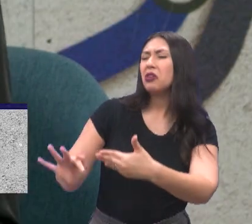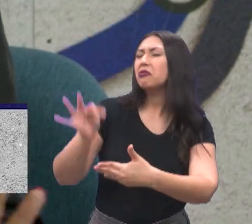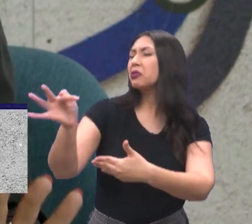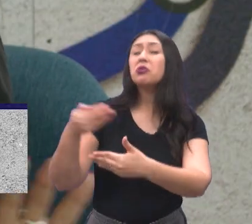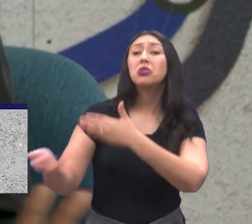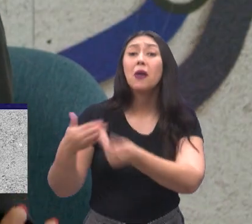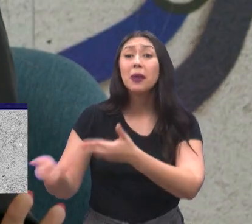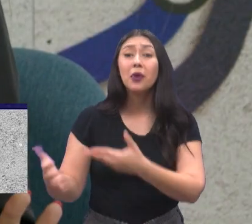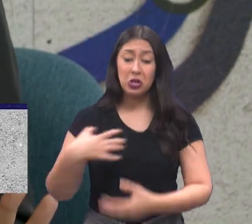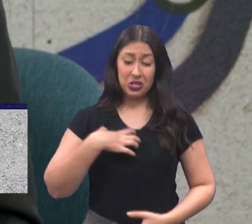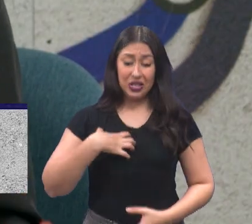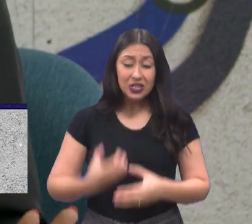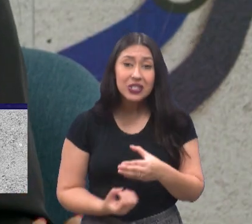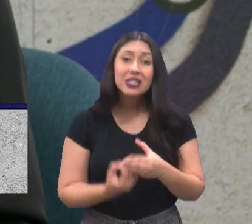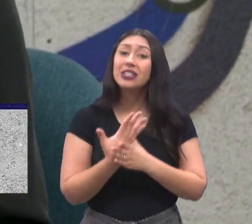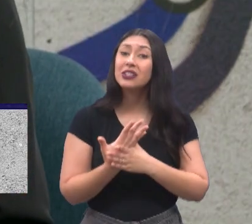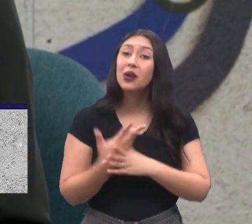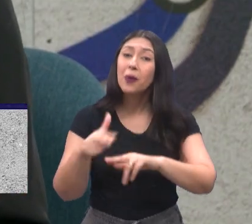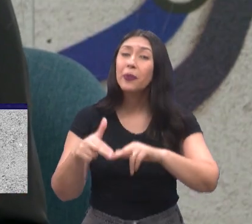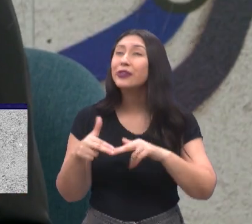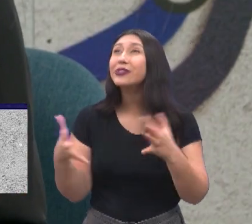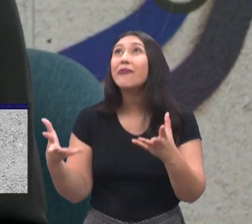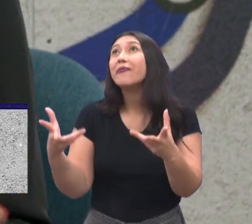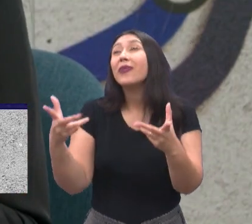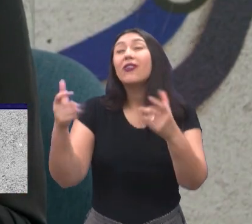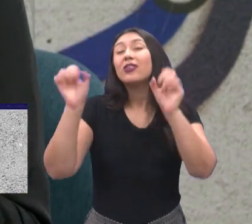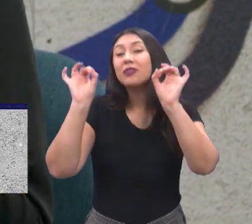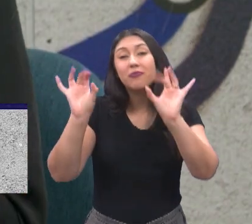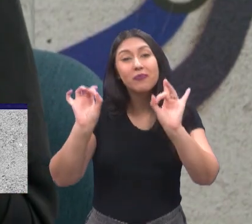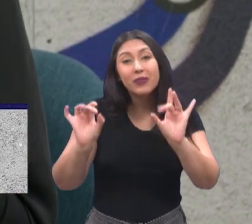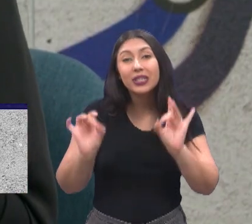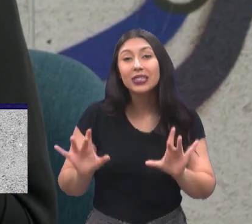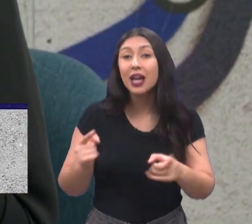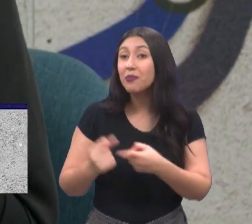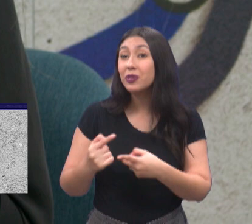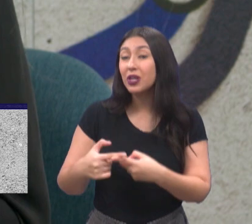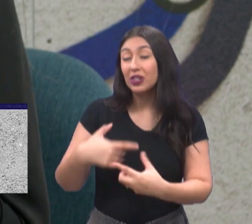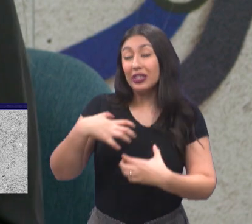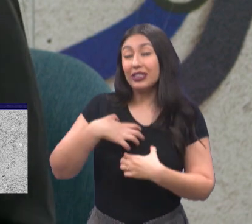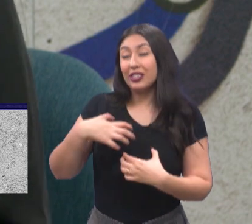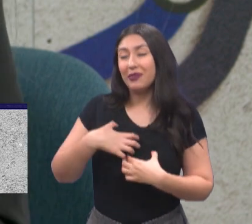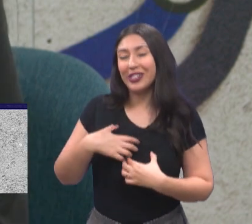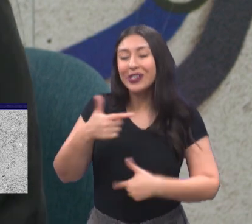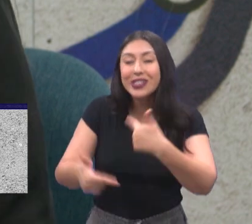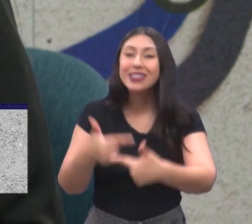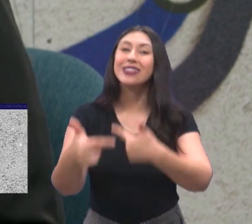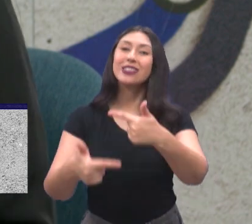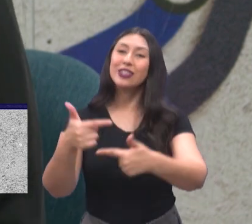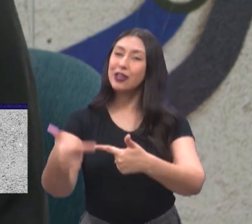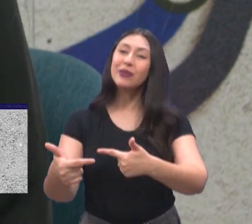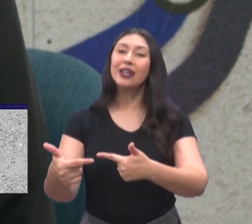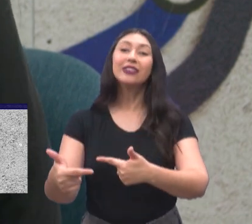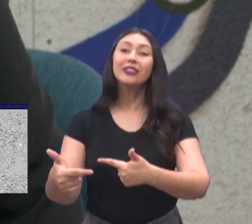está ali, por isso que ela é mágica e única, né? Porque sai do que você está sentindo, né? A sua coleção, ela vai dizer o